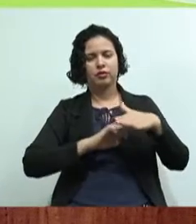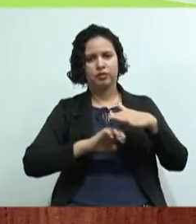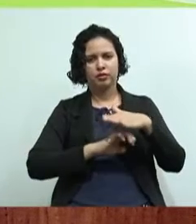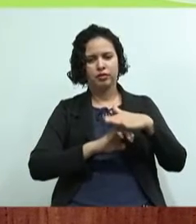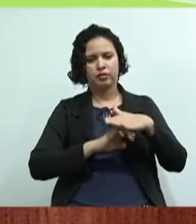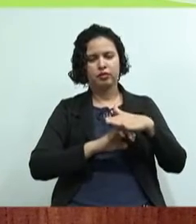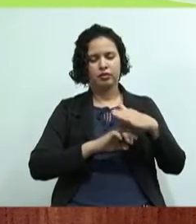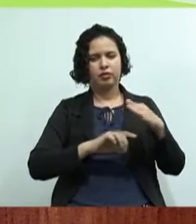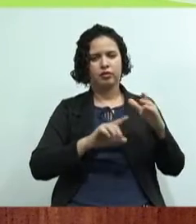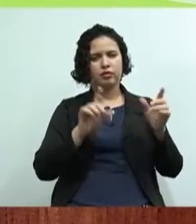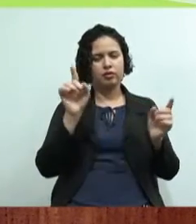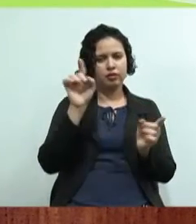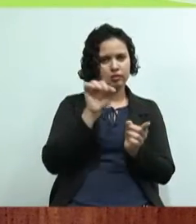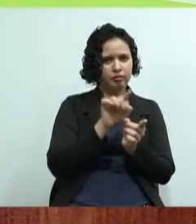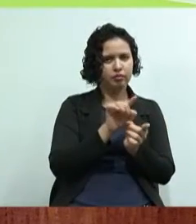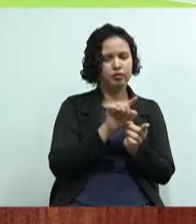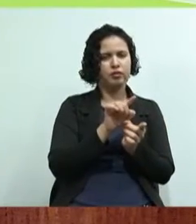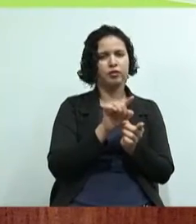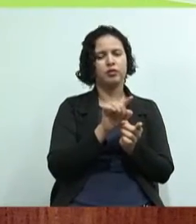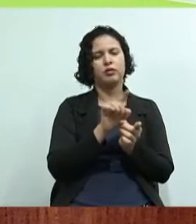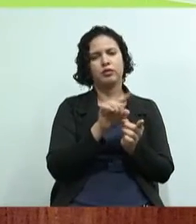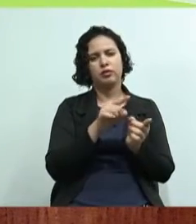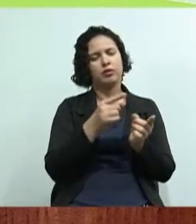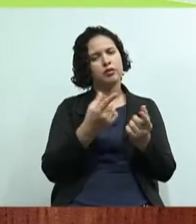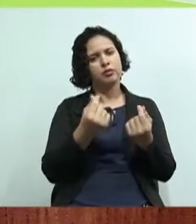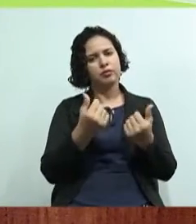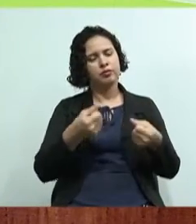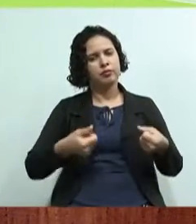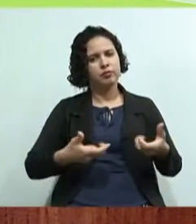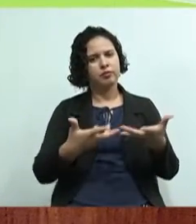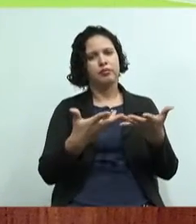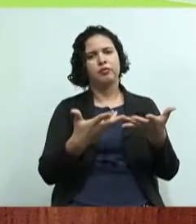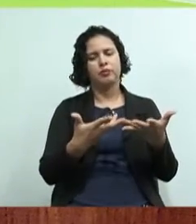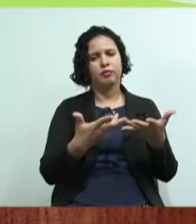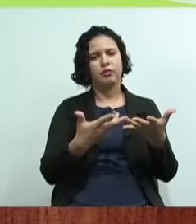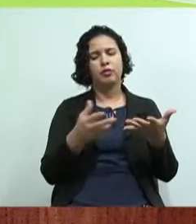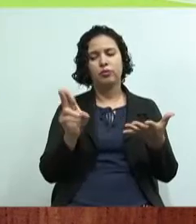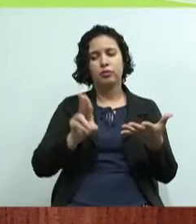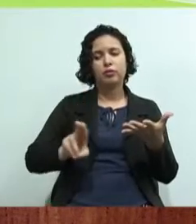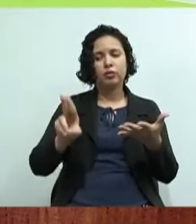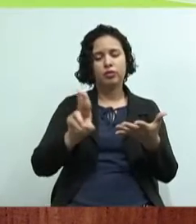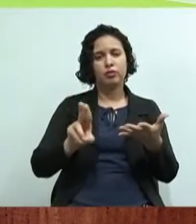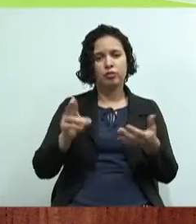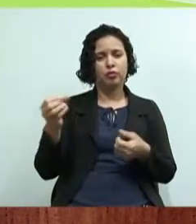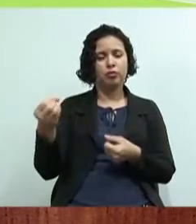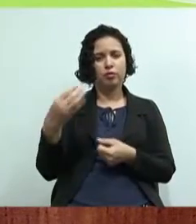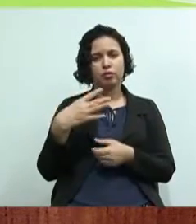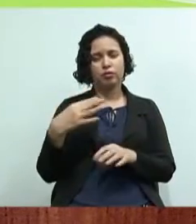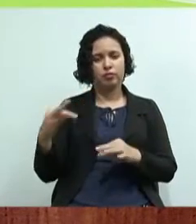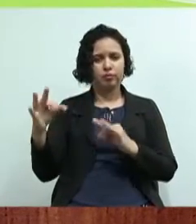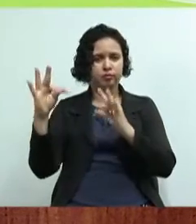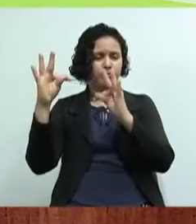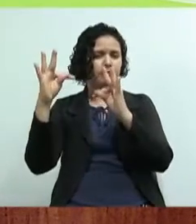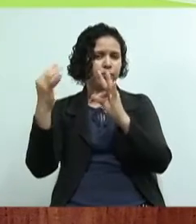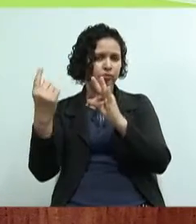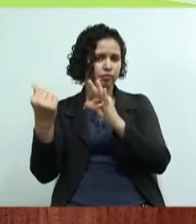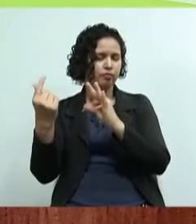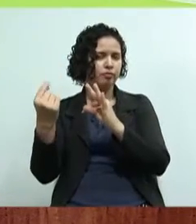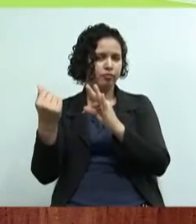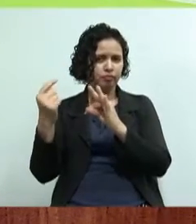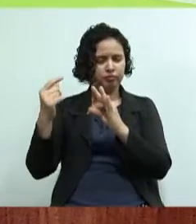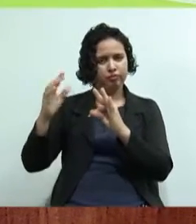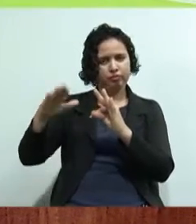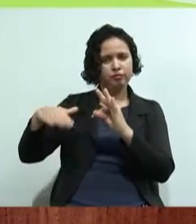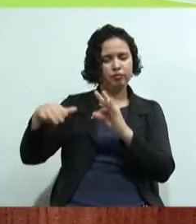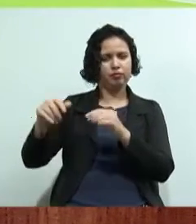a reduzir cada vez mais os seus custos de produção a partir da apropriação de tecnologias novas que barateiam o processo de produção.